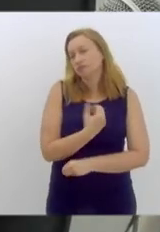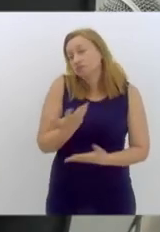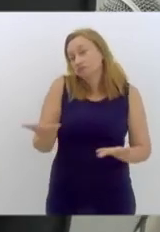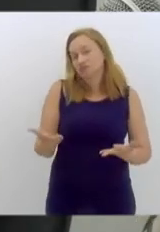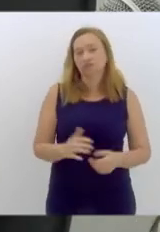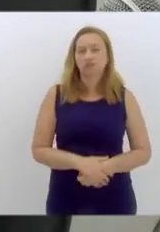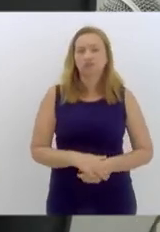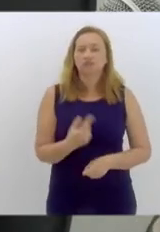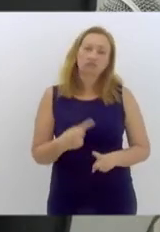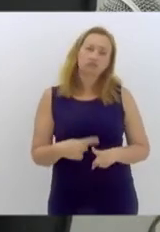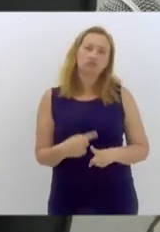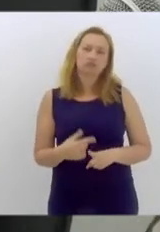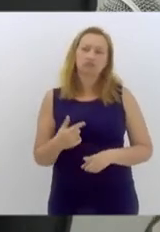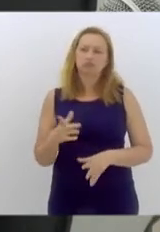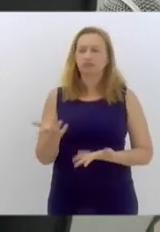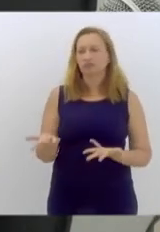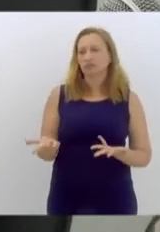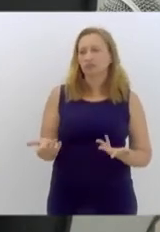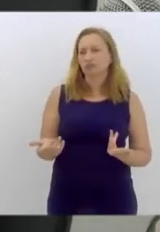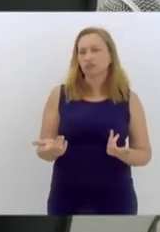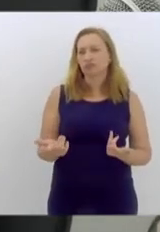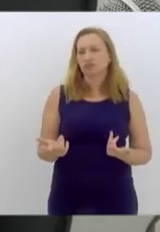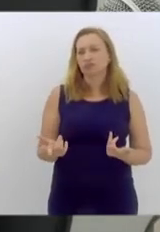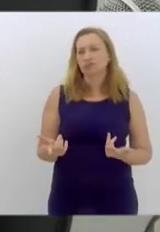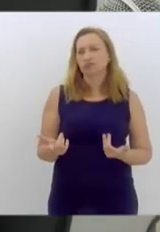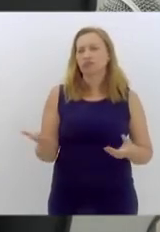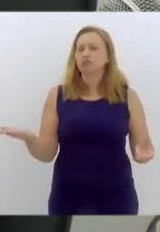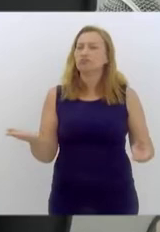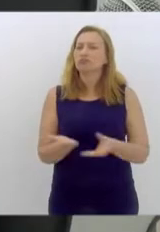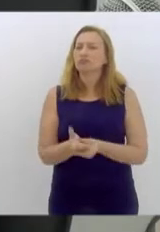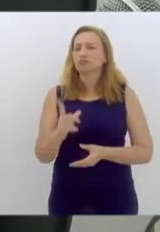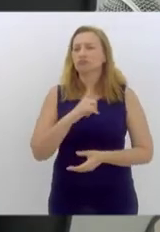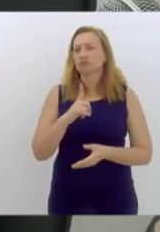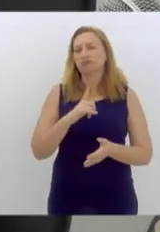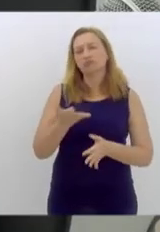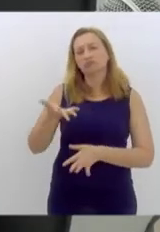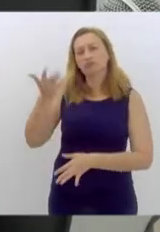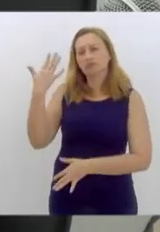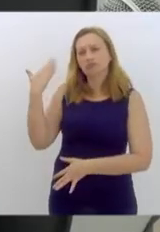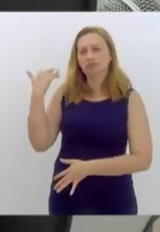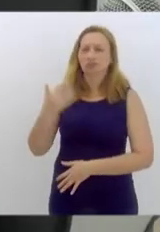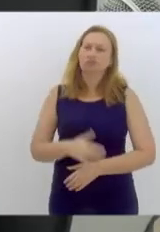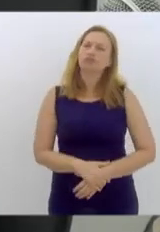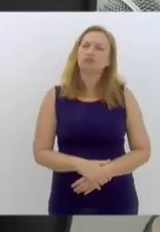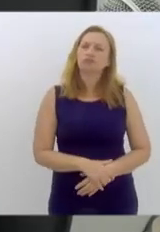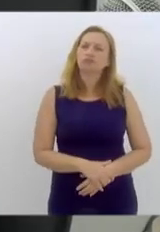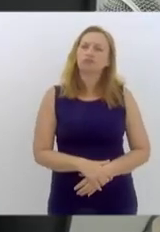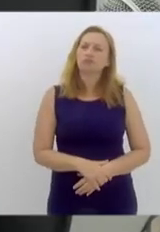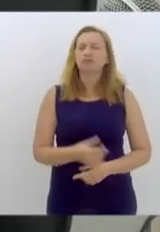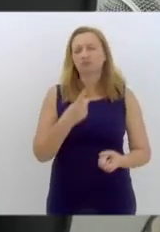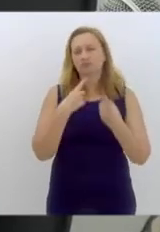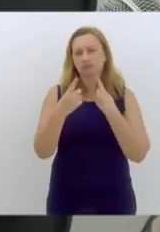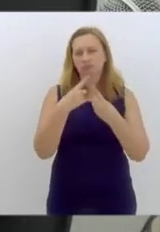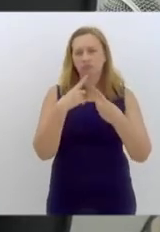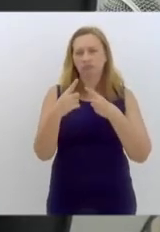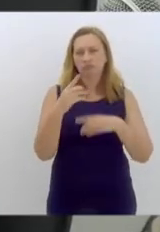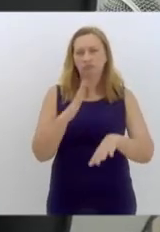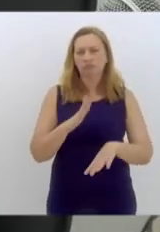porque o que eu tenho é o do processo anterior, que foi fruto das discussões lá